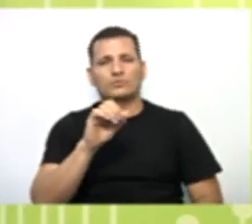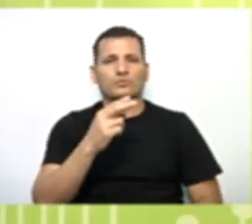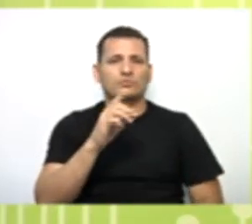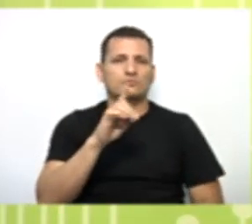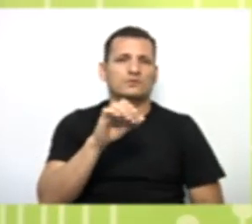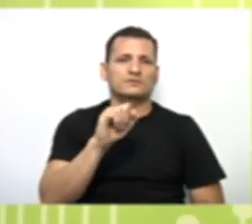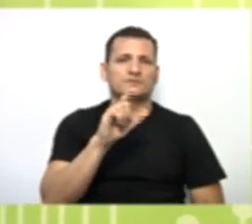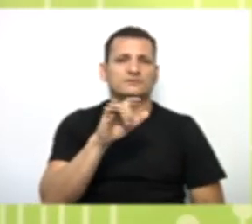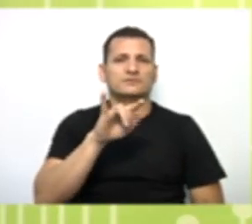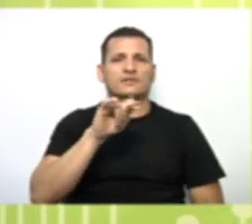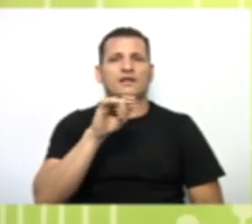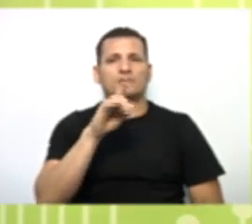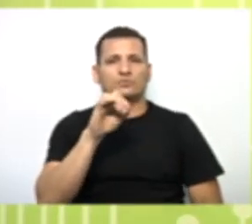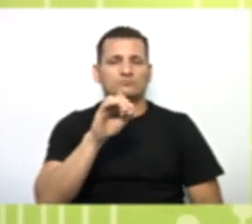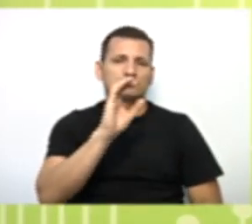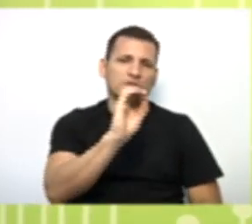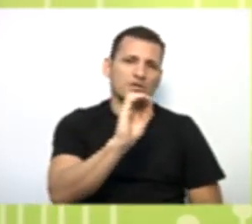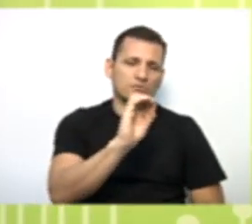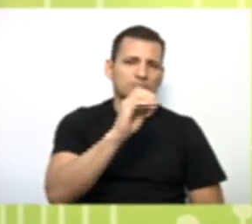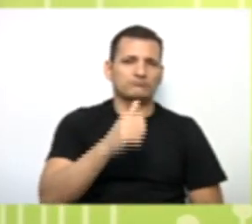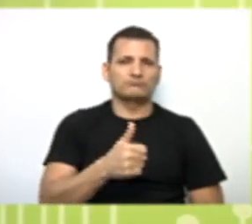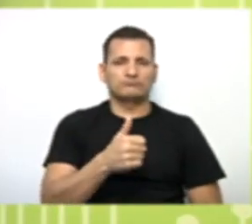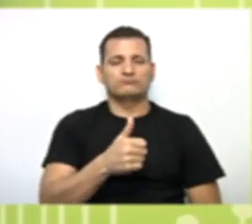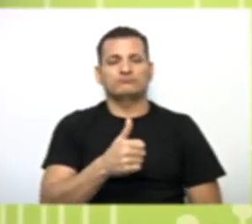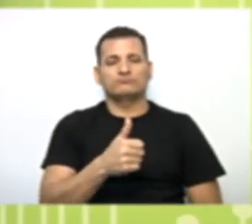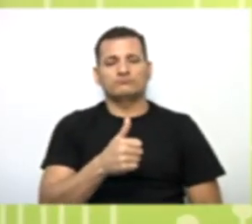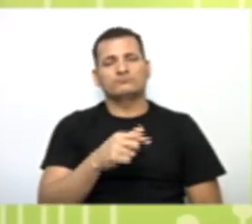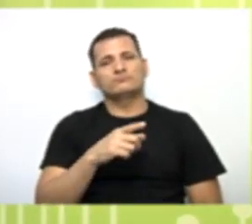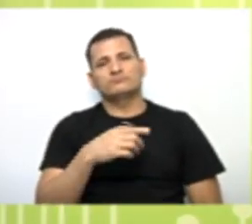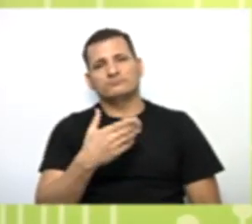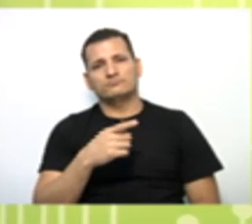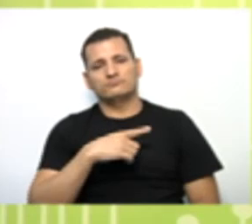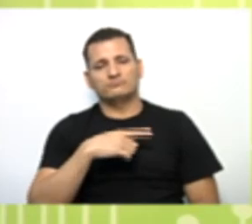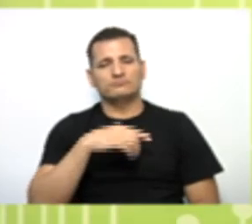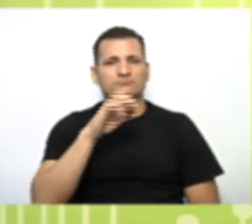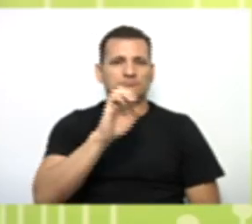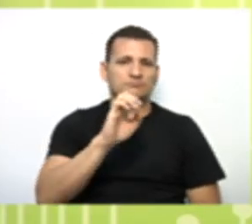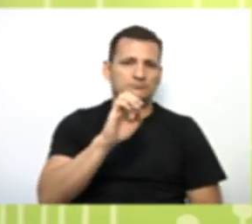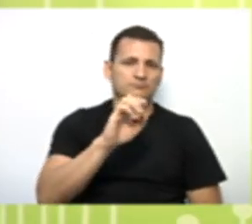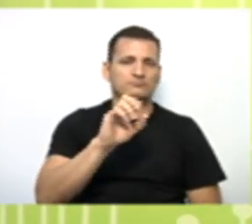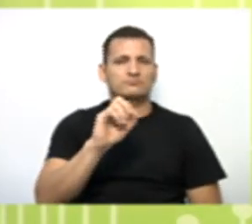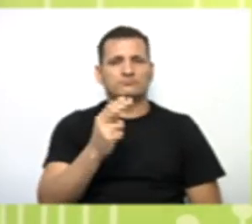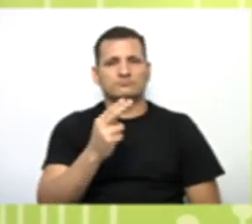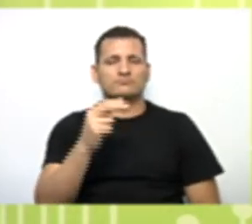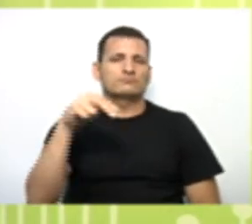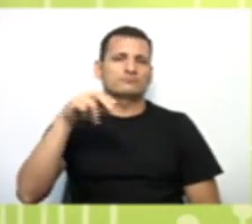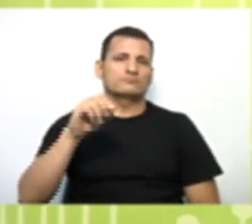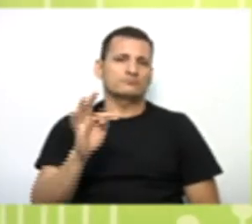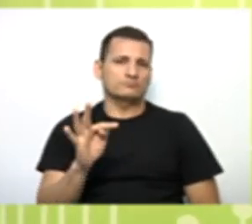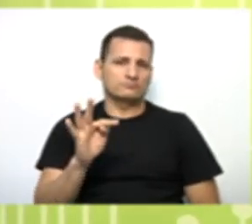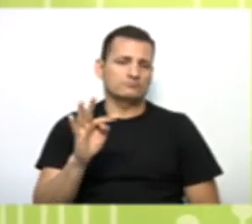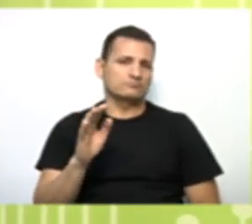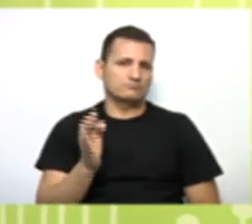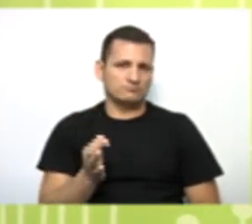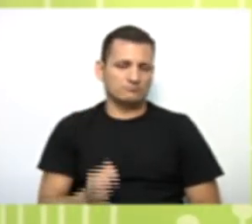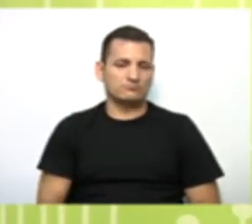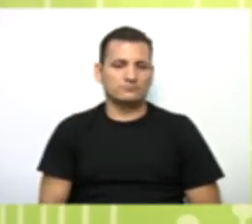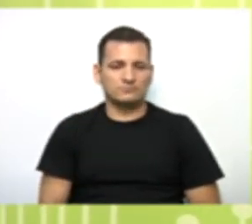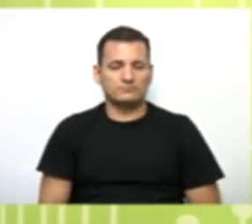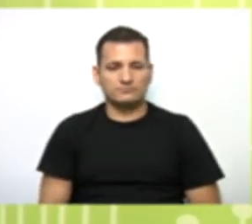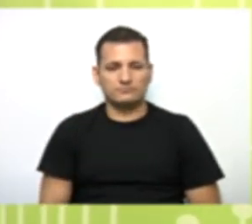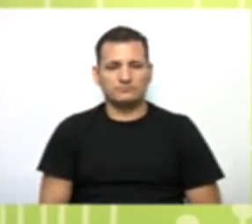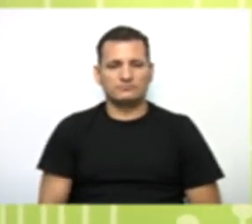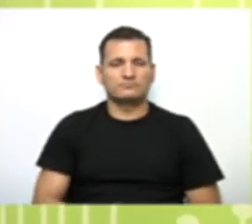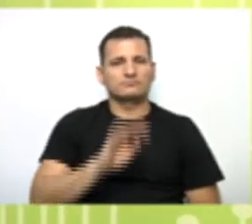né? Então, nós temos essa questão de E, ou e not, né? E não. E